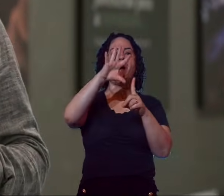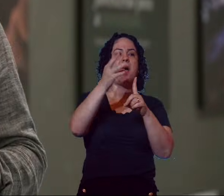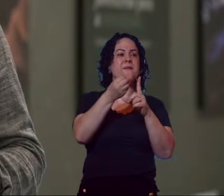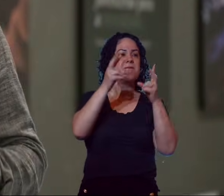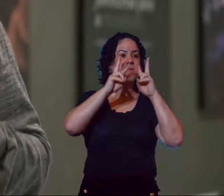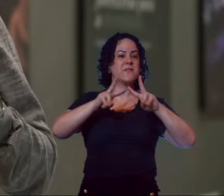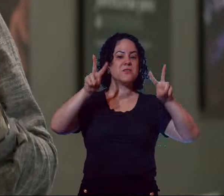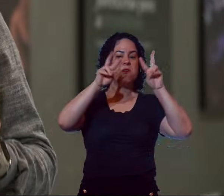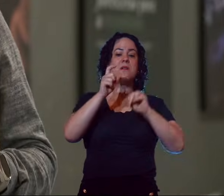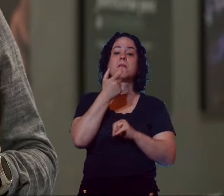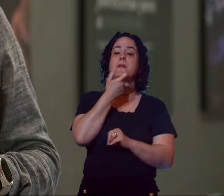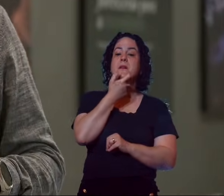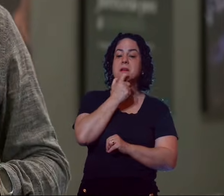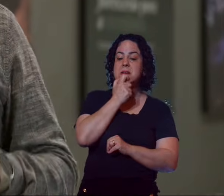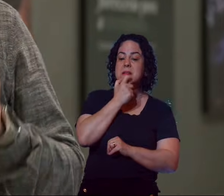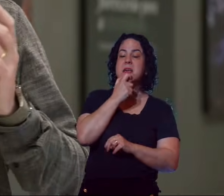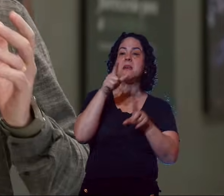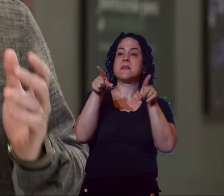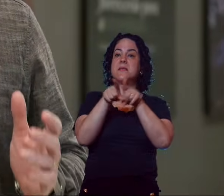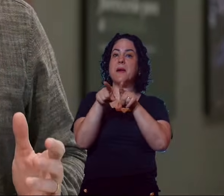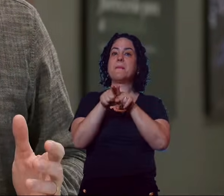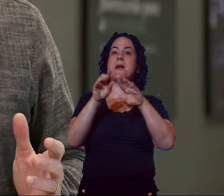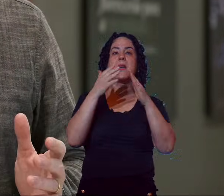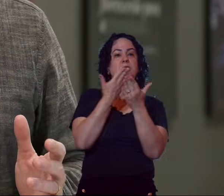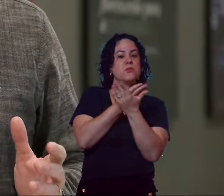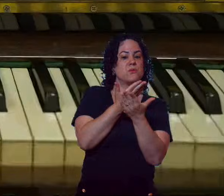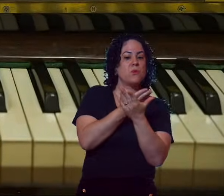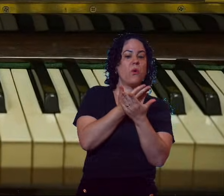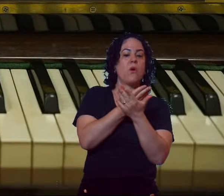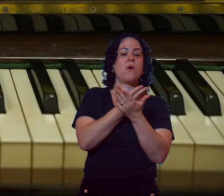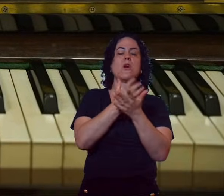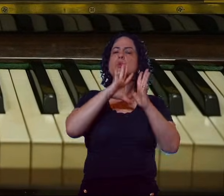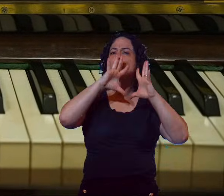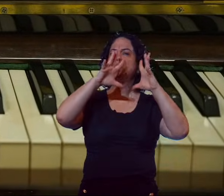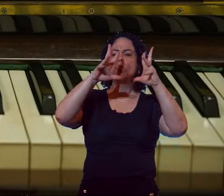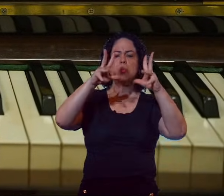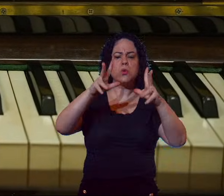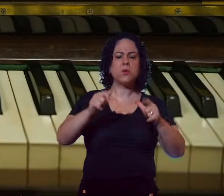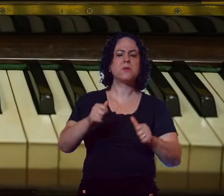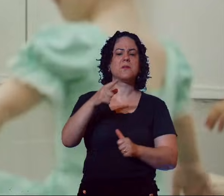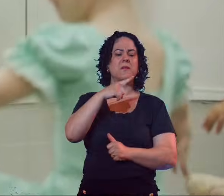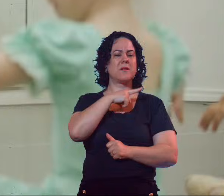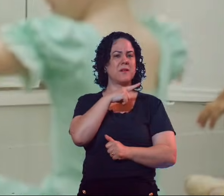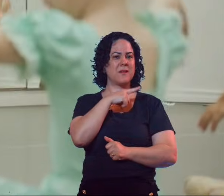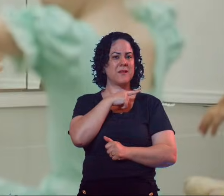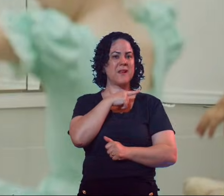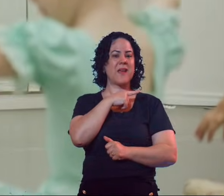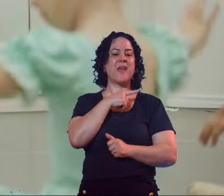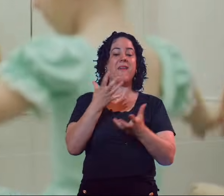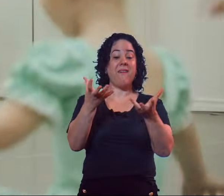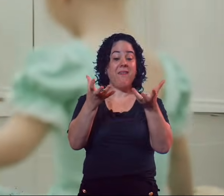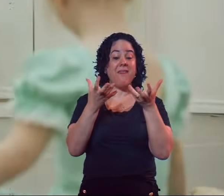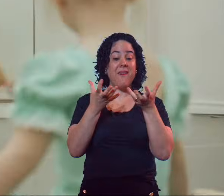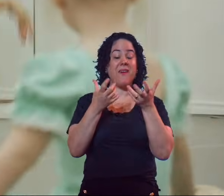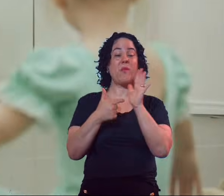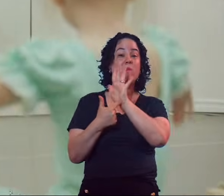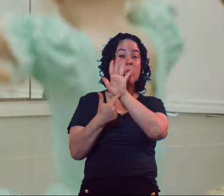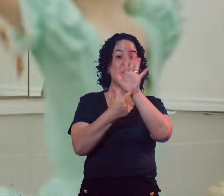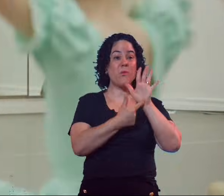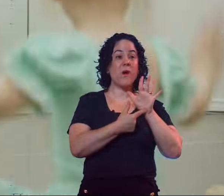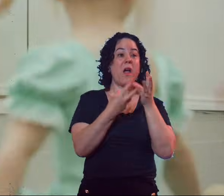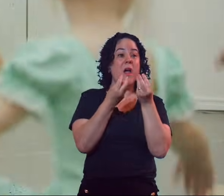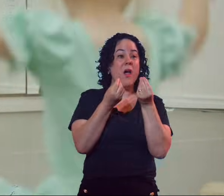visuais, inglês, contraturno e educação. Tudo isso construído buscando entregar